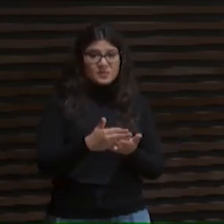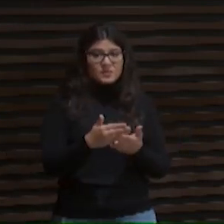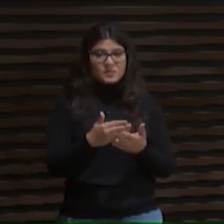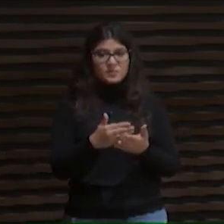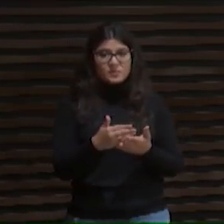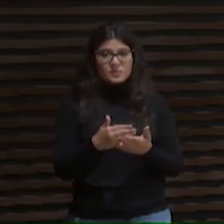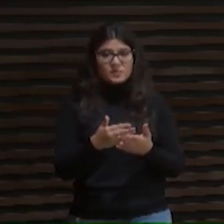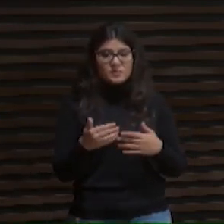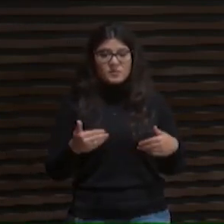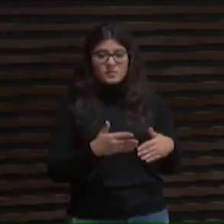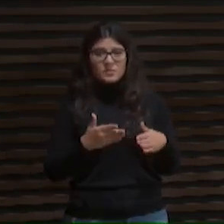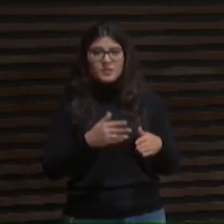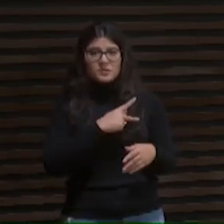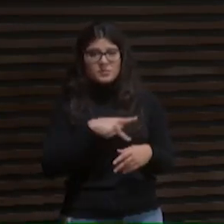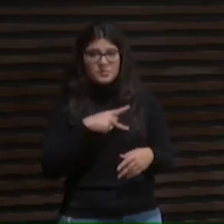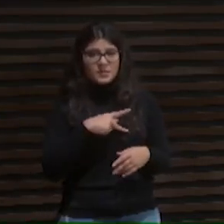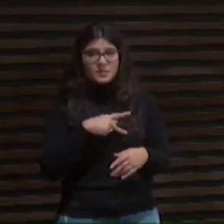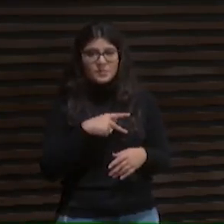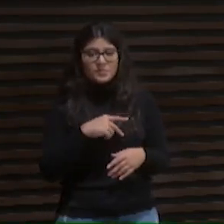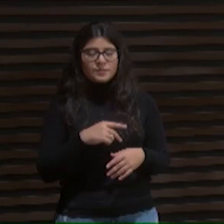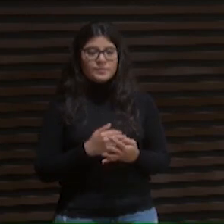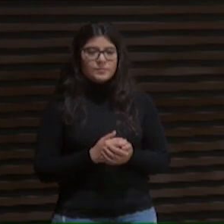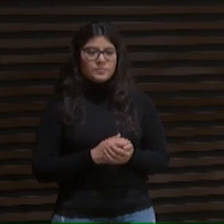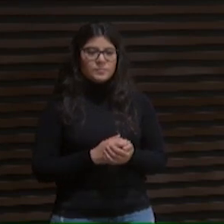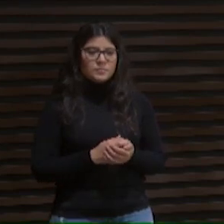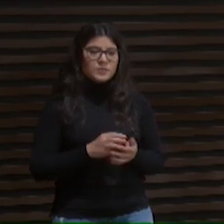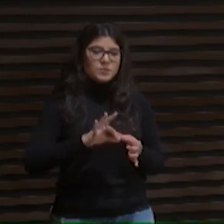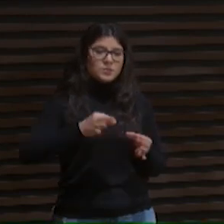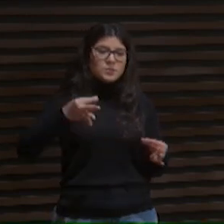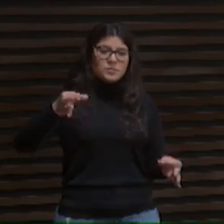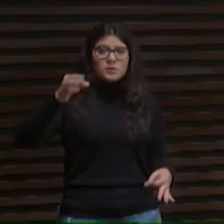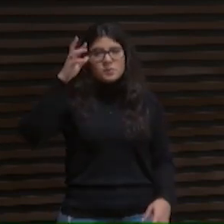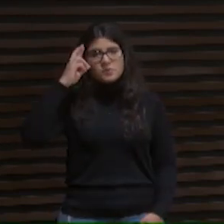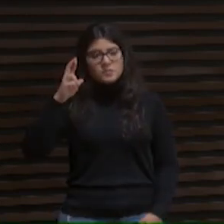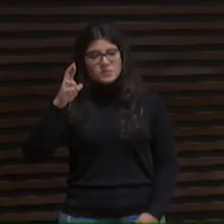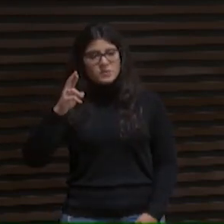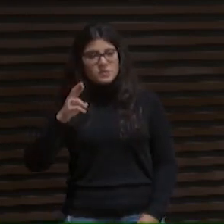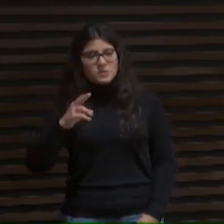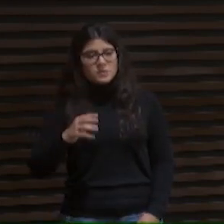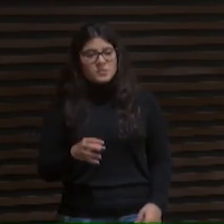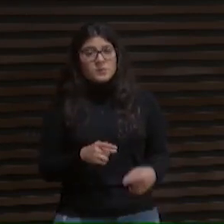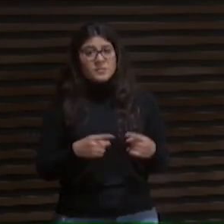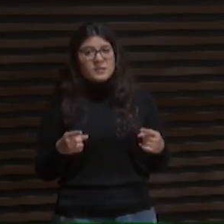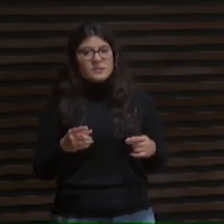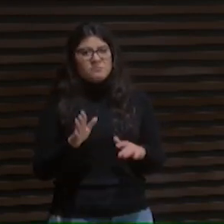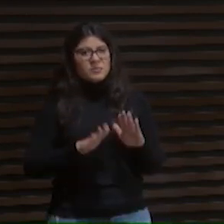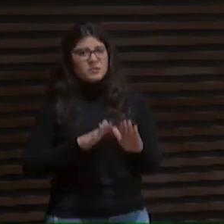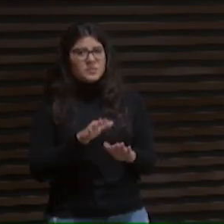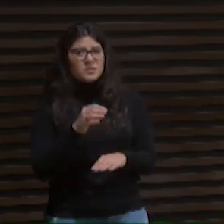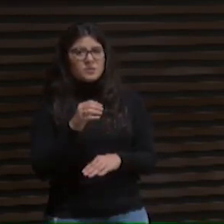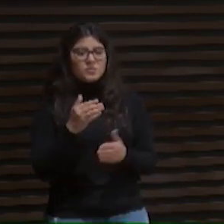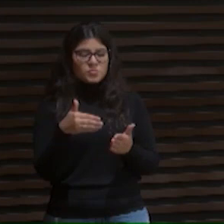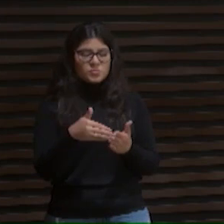Paulo teve uma caminhada longa com o Senhor, mas vamos aqui para talvez os últimos 8 anos de Paulo.